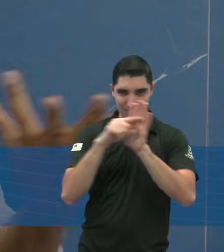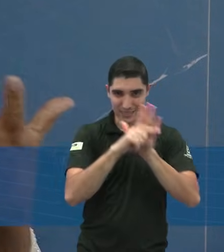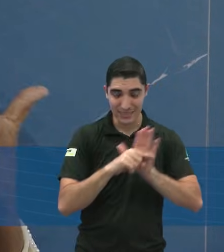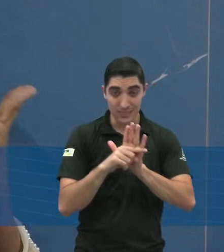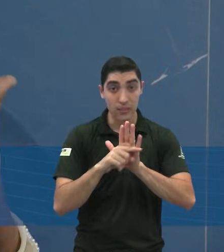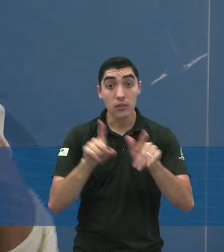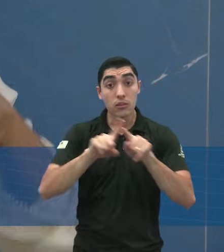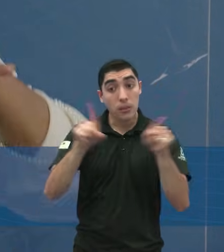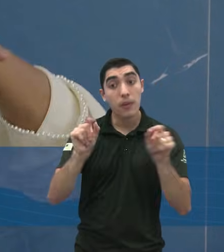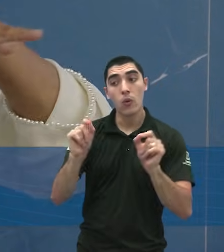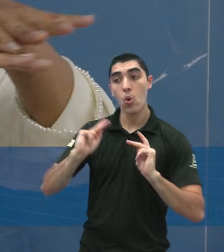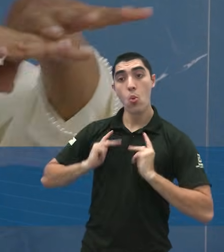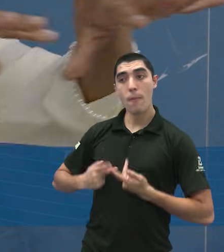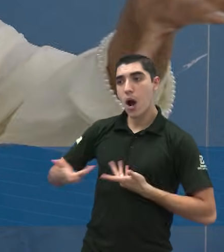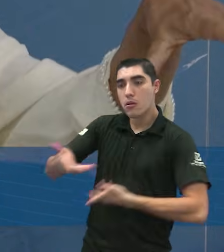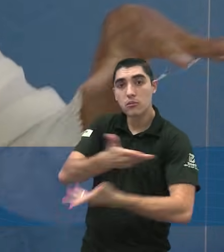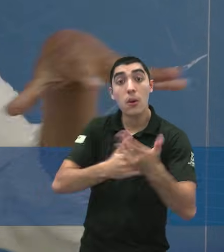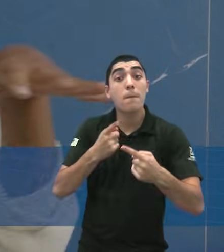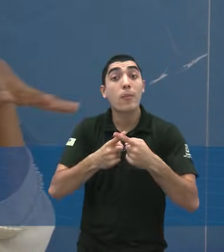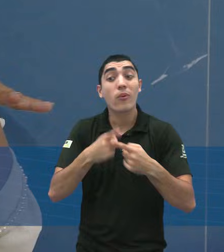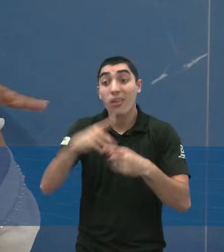do relacionamento humano, porque a gente está numa